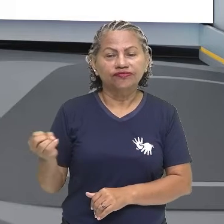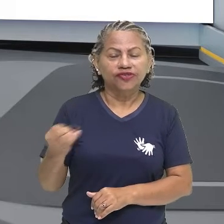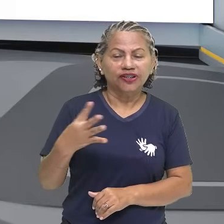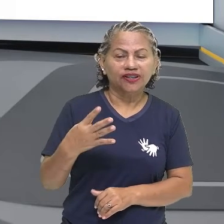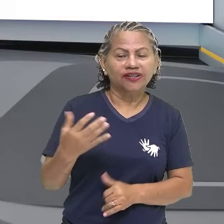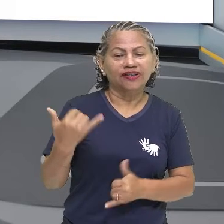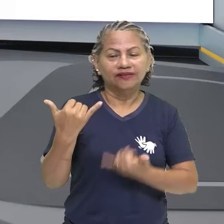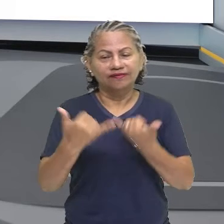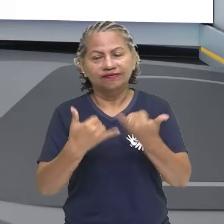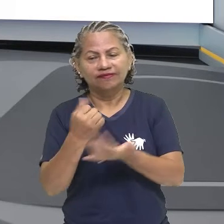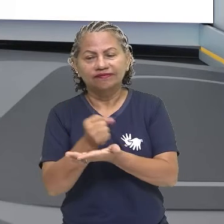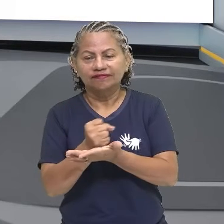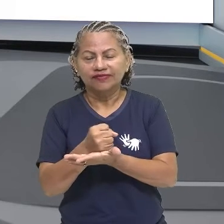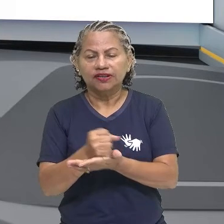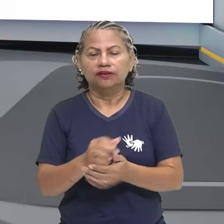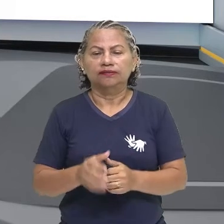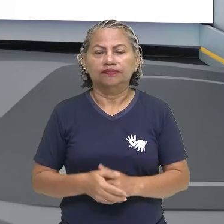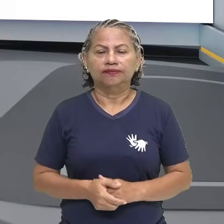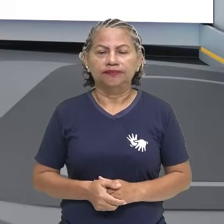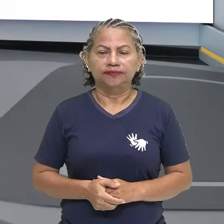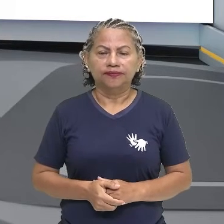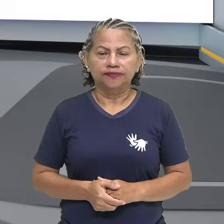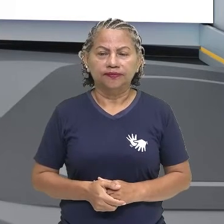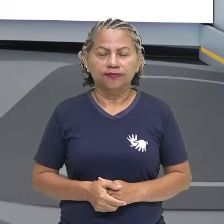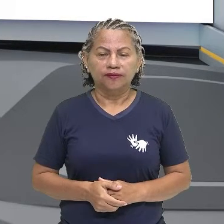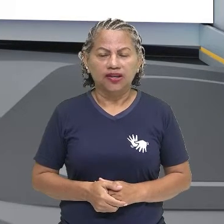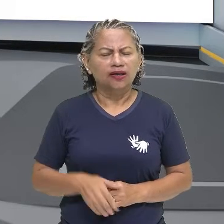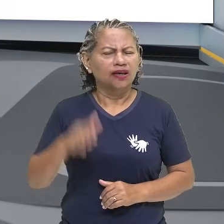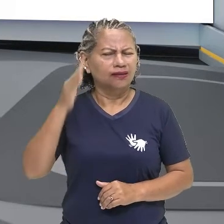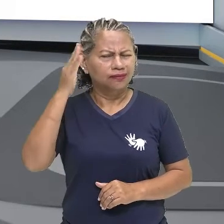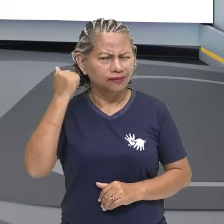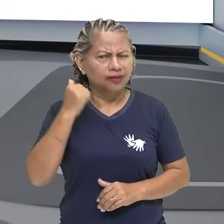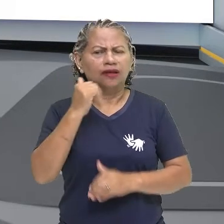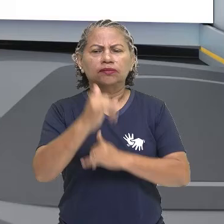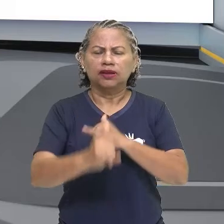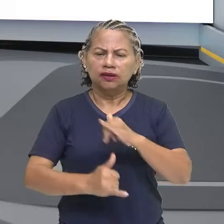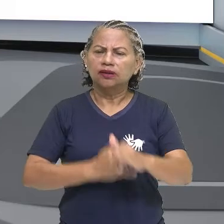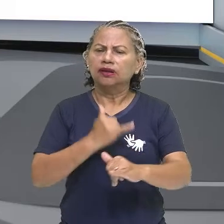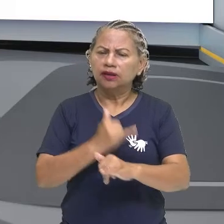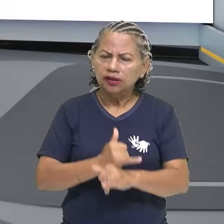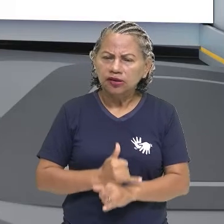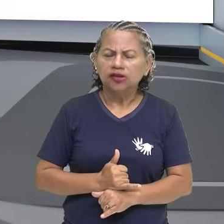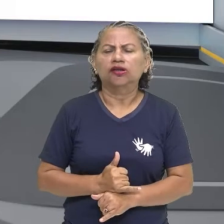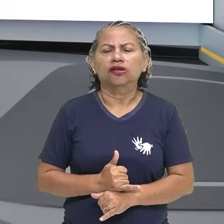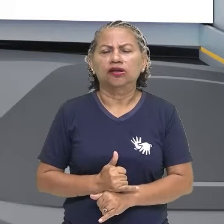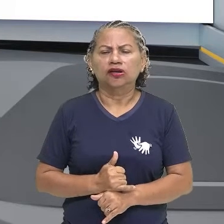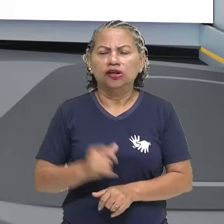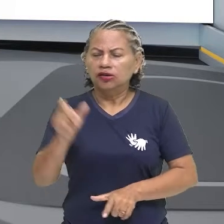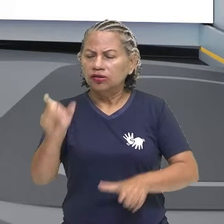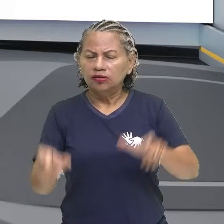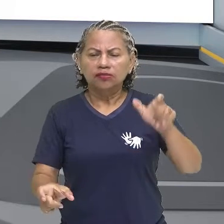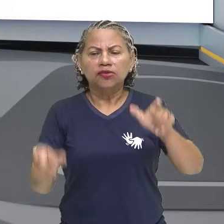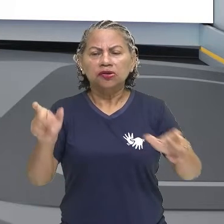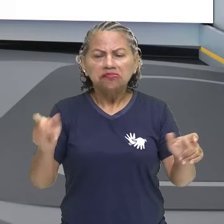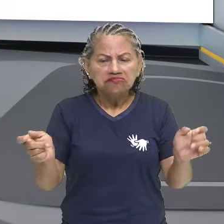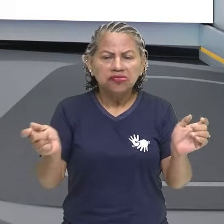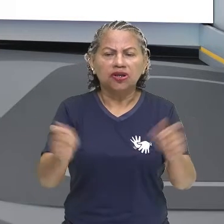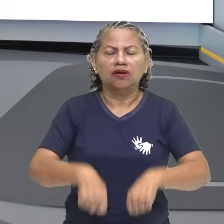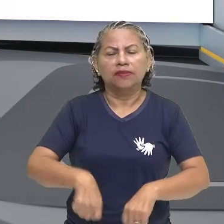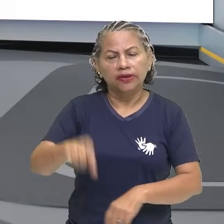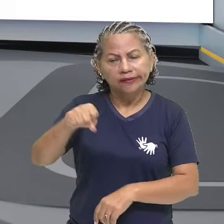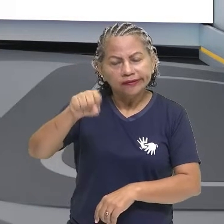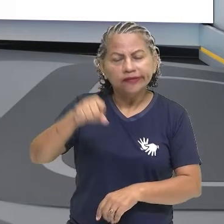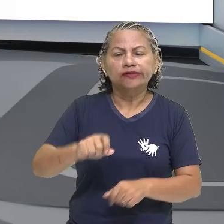Com o advento da internet, sabemos que qualquer indivíduo pode se tornar um produtor dos mais diferentes tipos